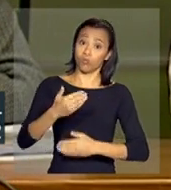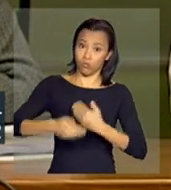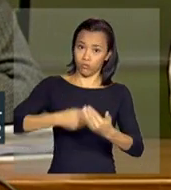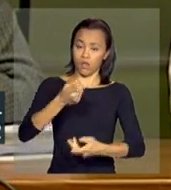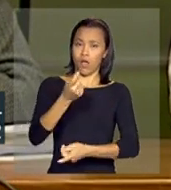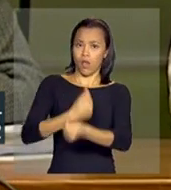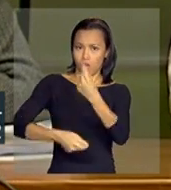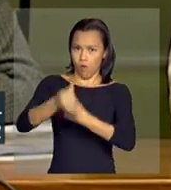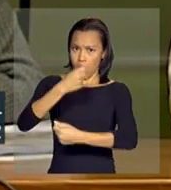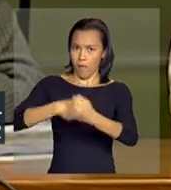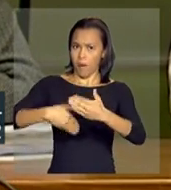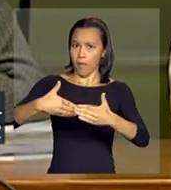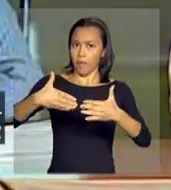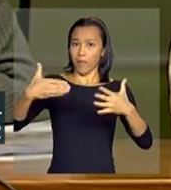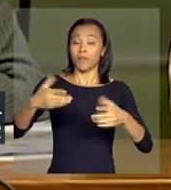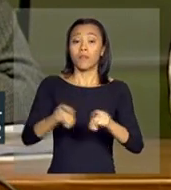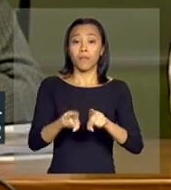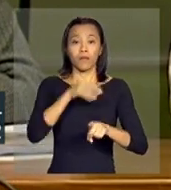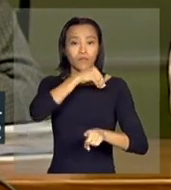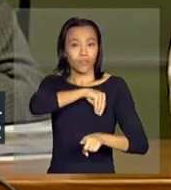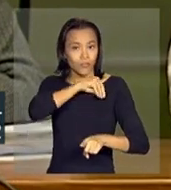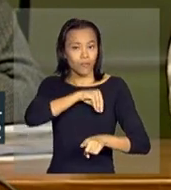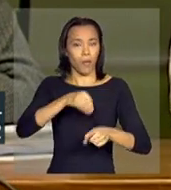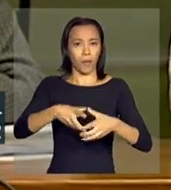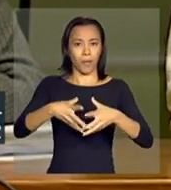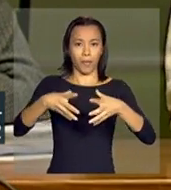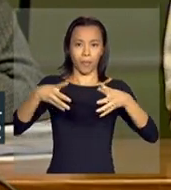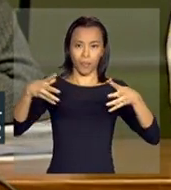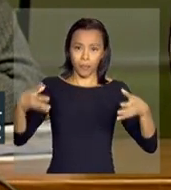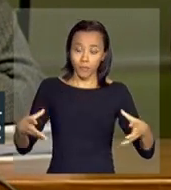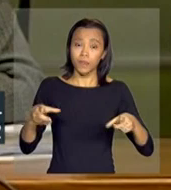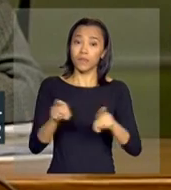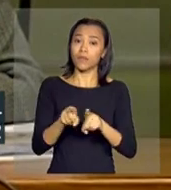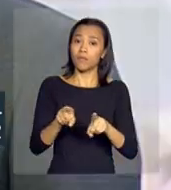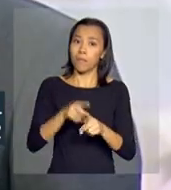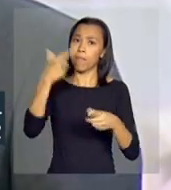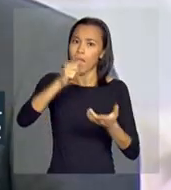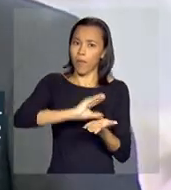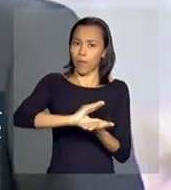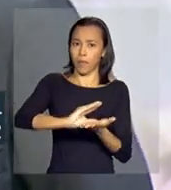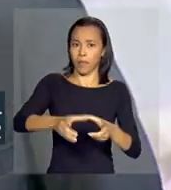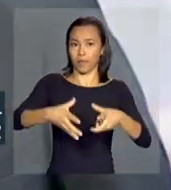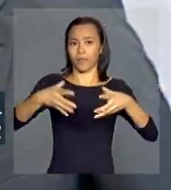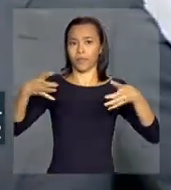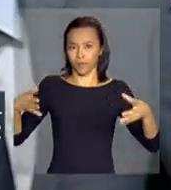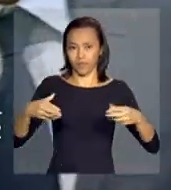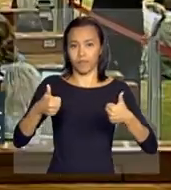e com o crescimento da renda, e também com o crescimento do investimento.